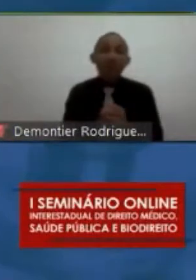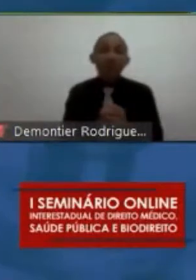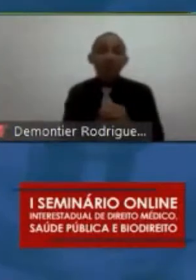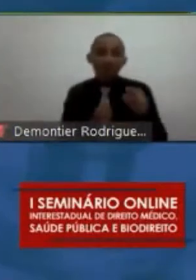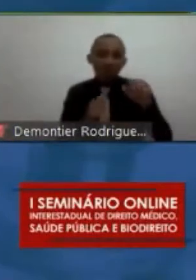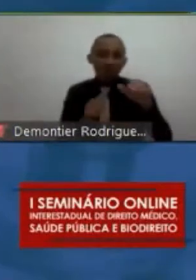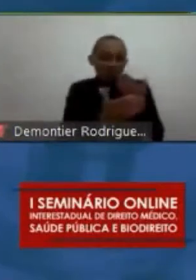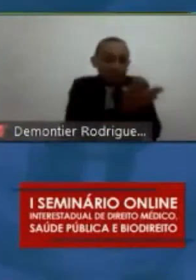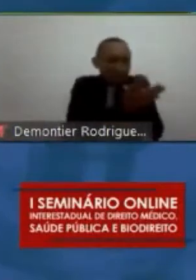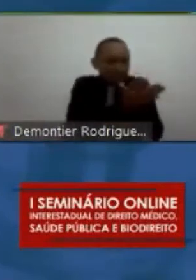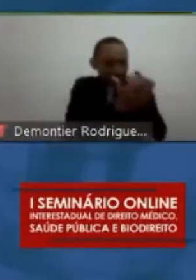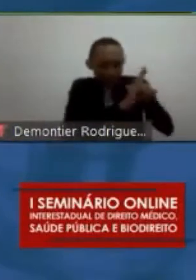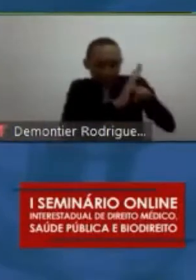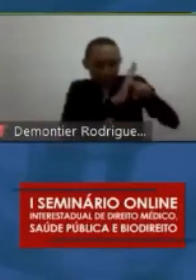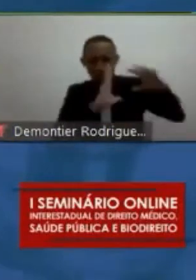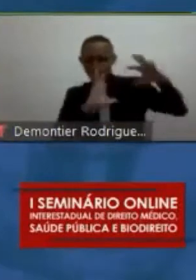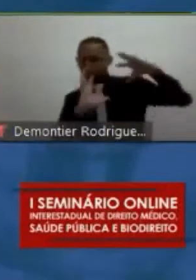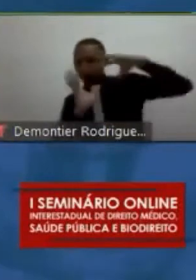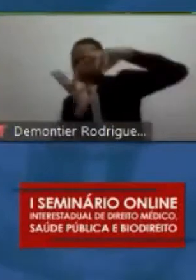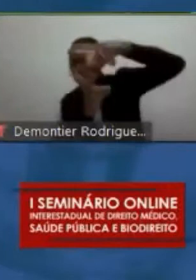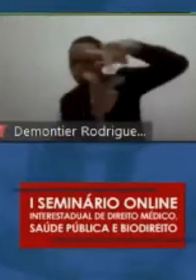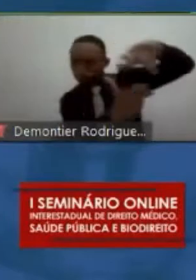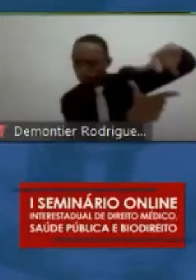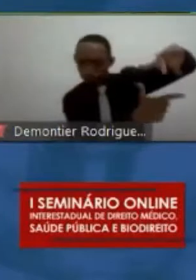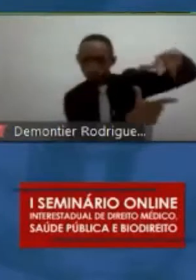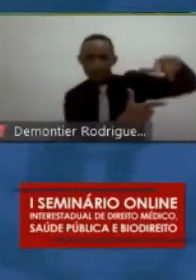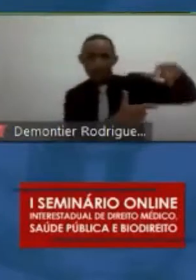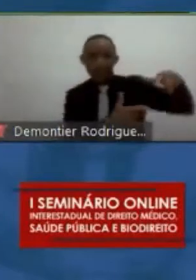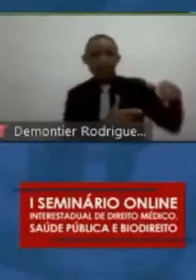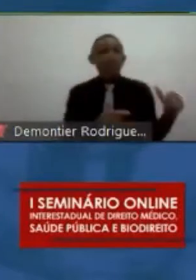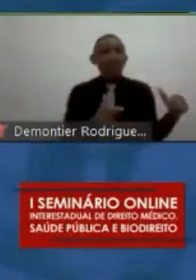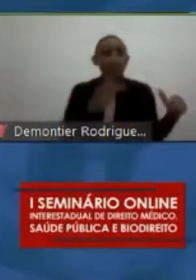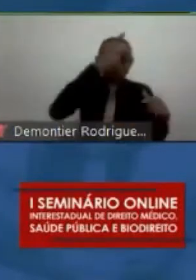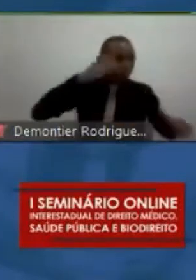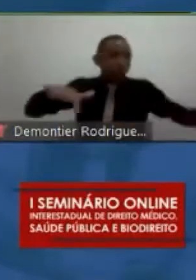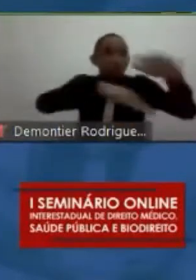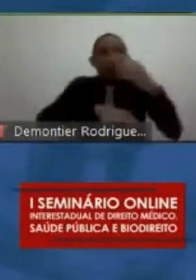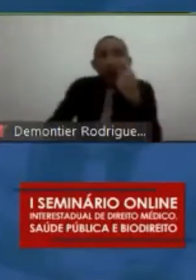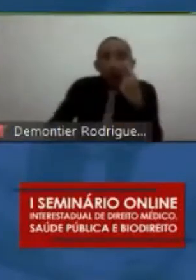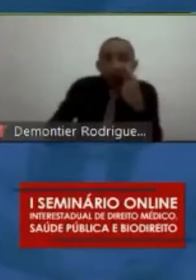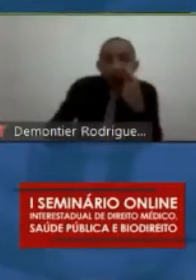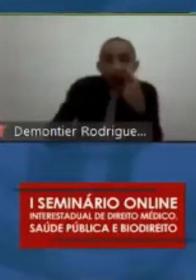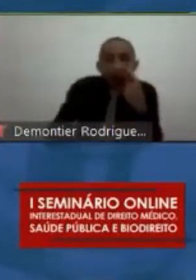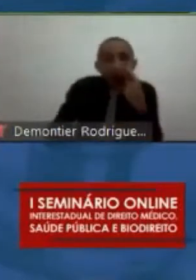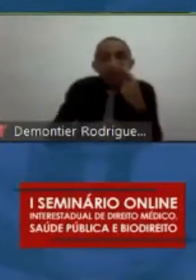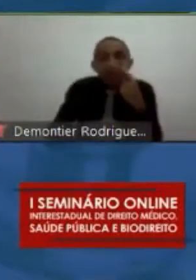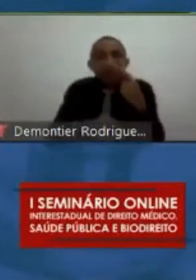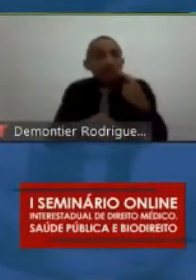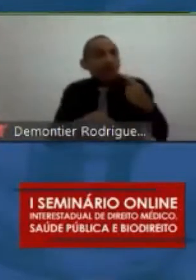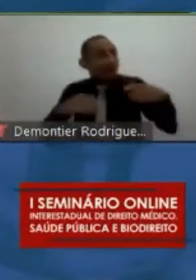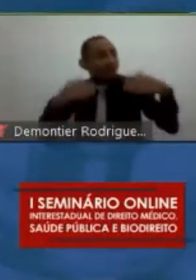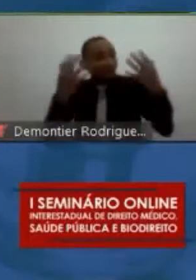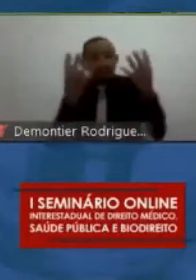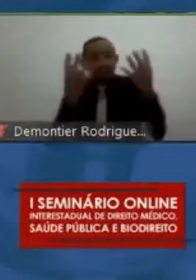estudos mundiais, praticamente 1/3 da população do mundo vive anêmica. Se hoje nós pegarmos aqui parte dos